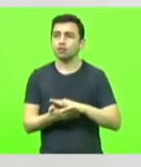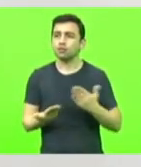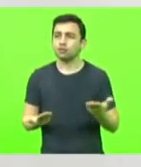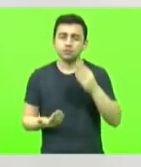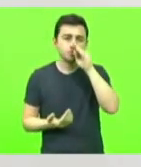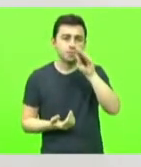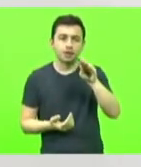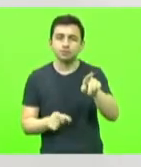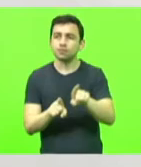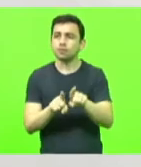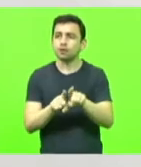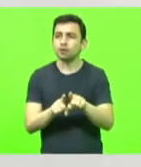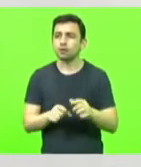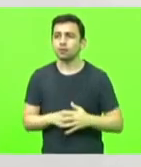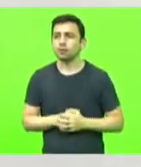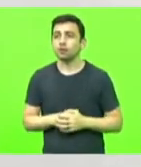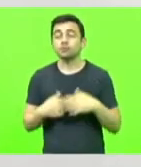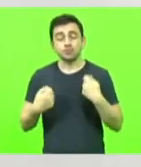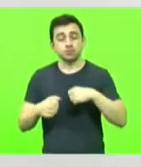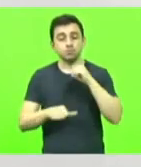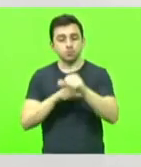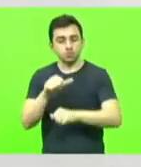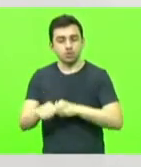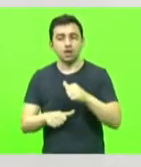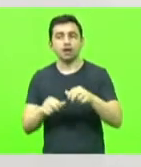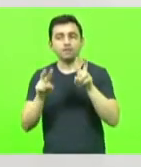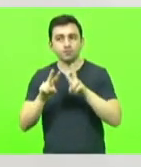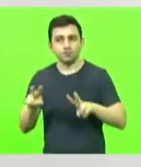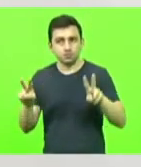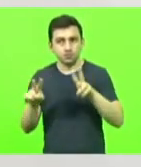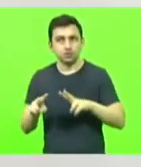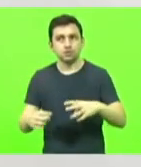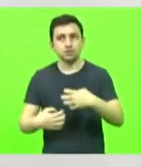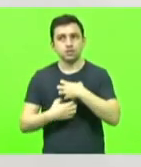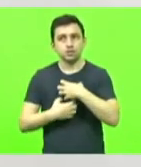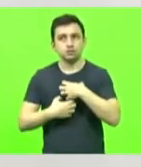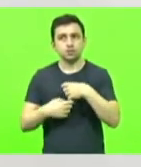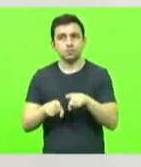menosprezados. Precisamos mudar nossa visão e a forma de lidar com o estudo.